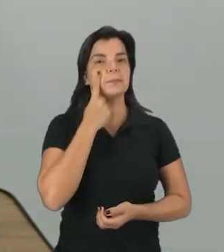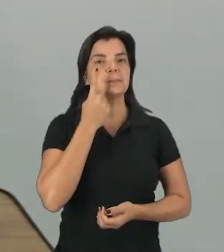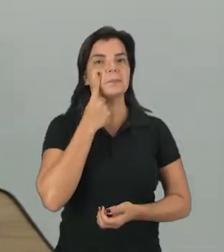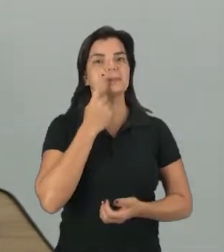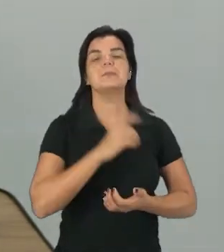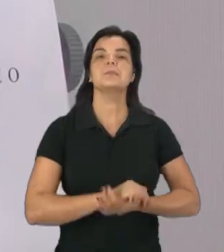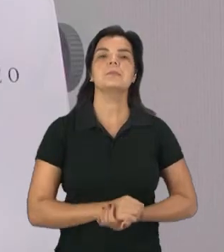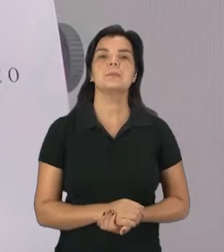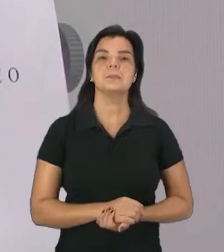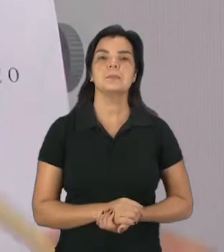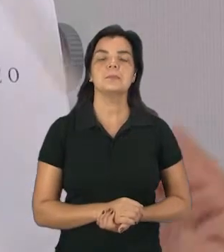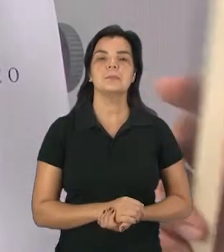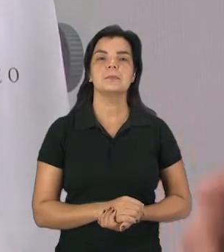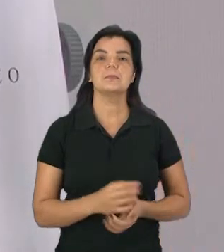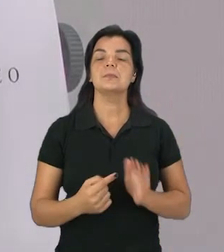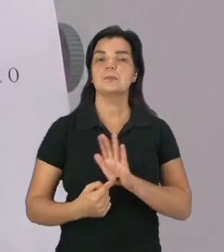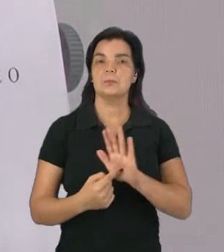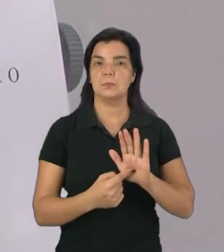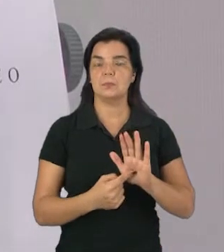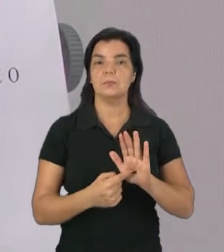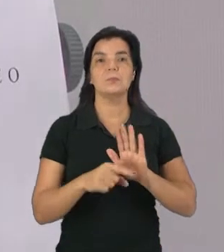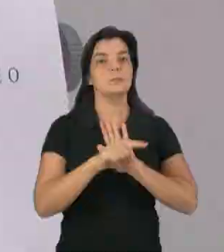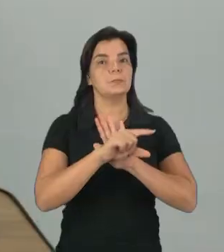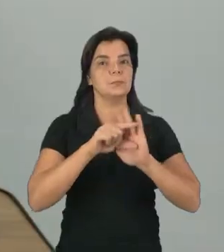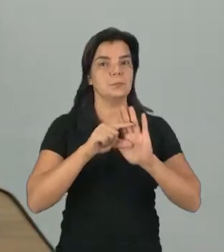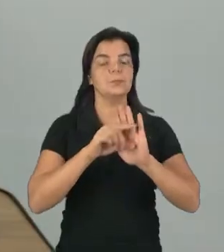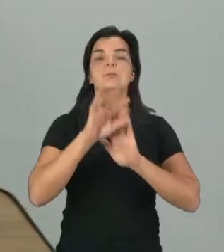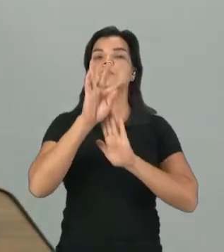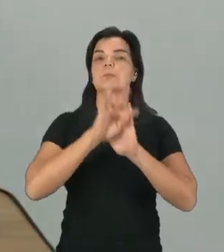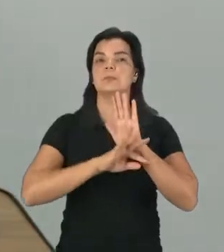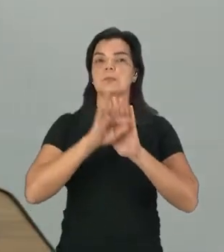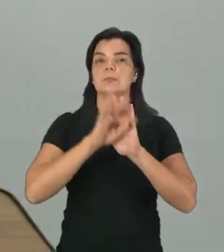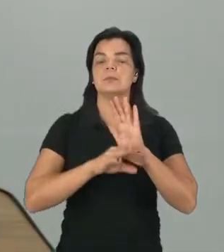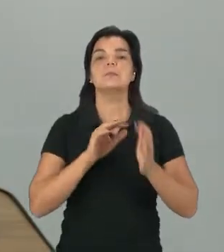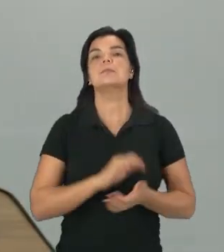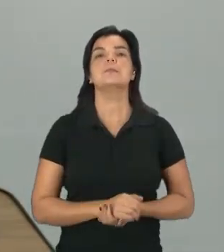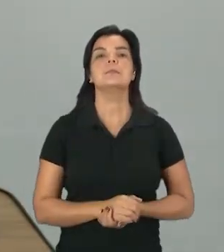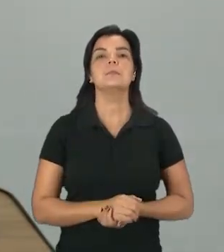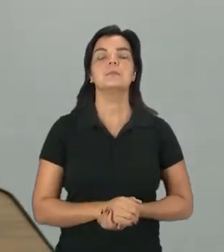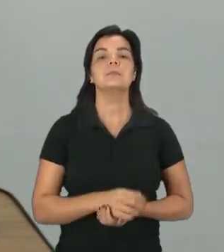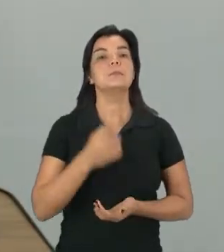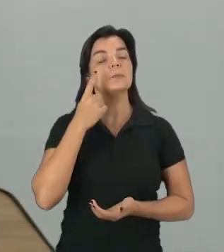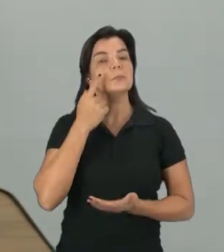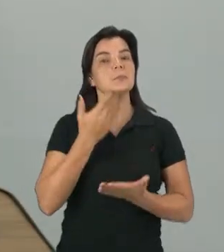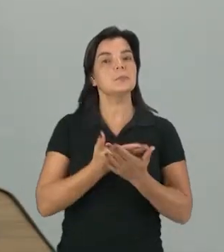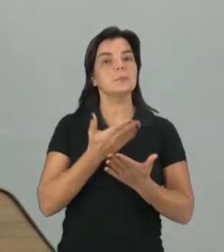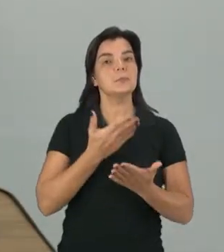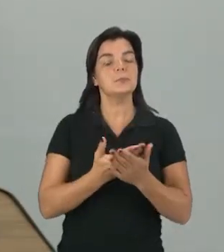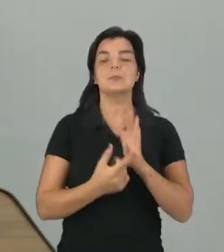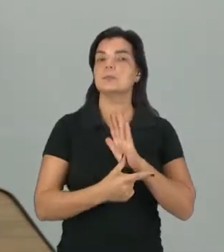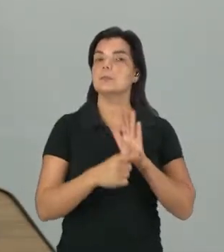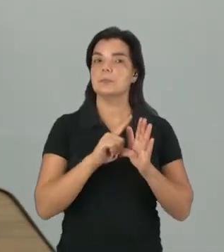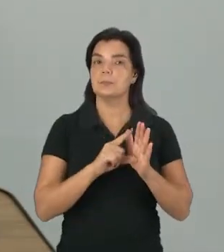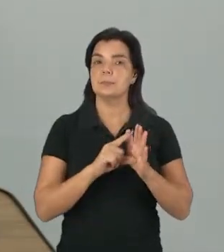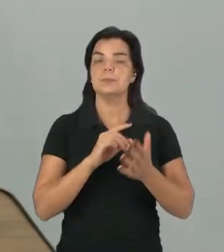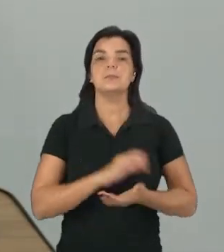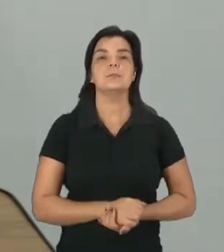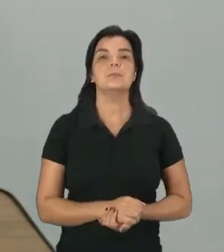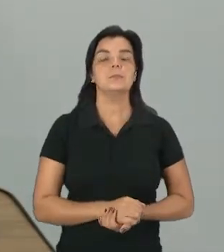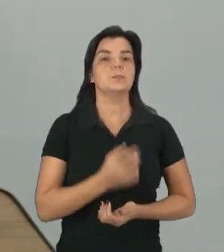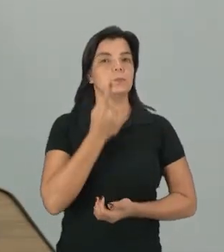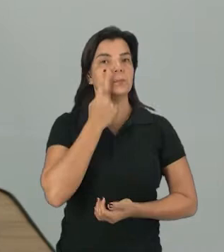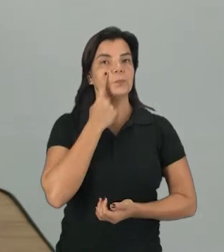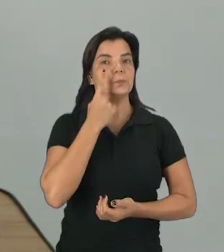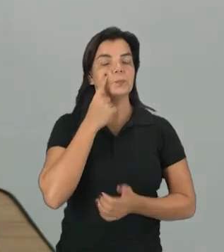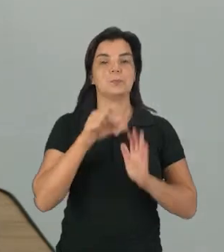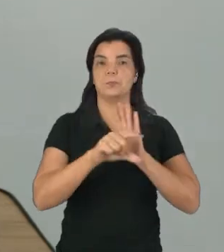comigo. Eu trouxe para vocês aqui um trecho de um texto, tá bom, turminha? Que nós estudamos em aulas anteriores, tá bom?